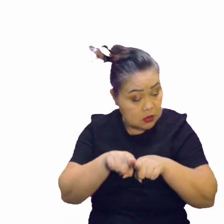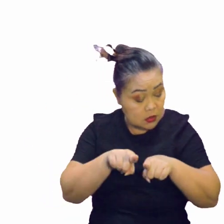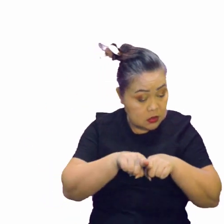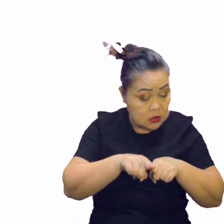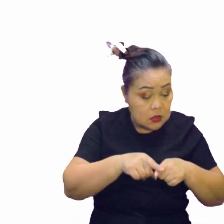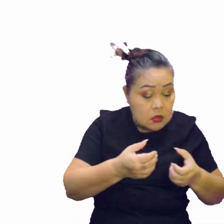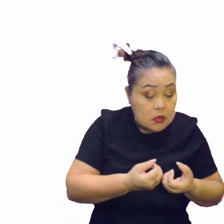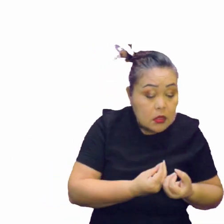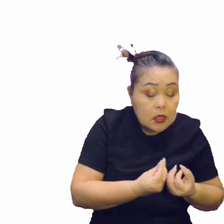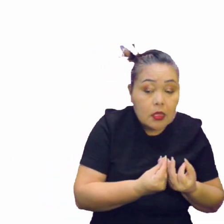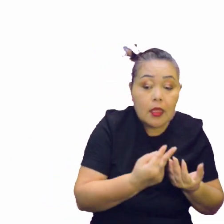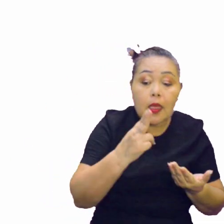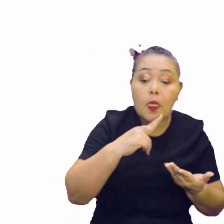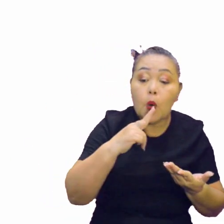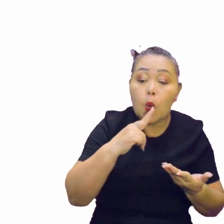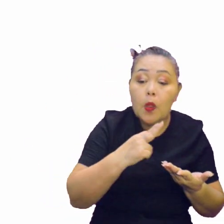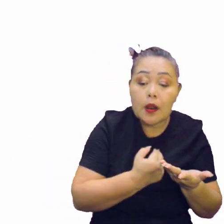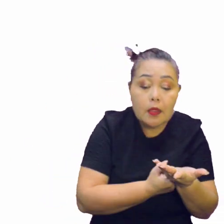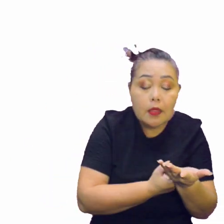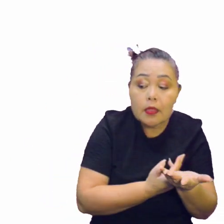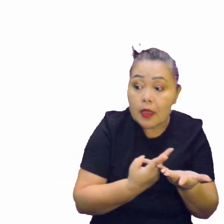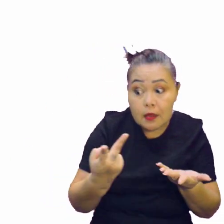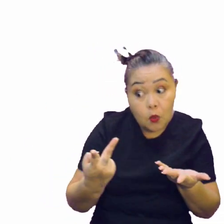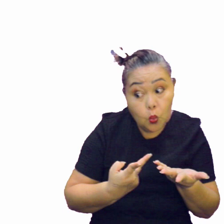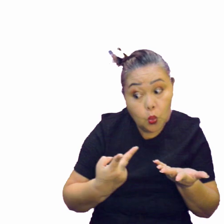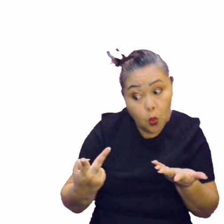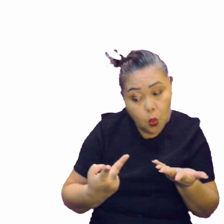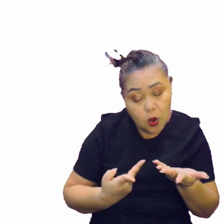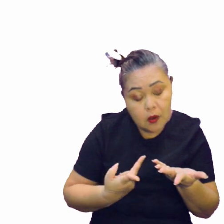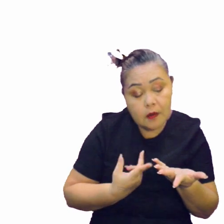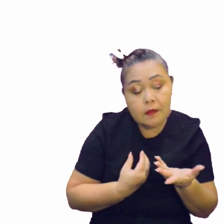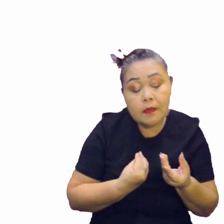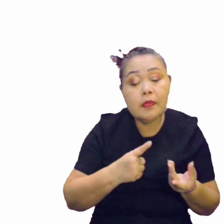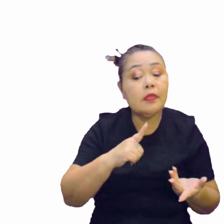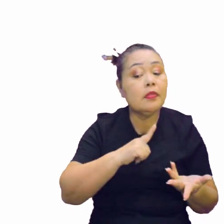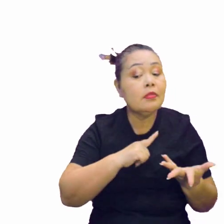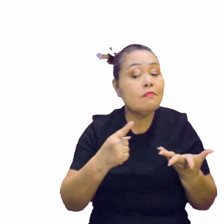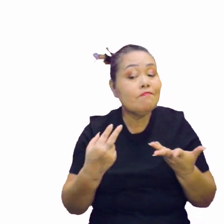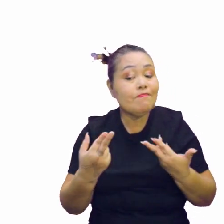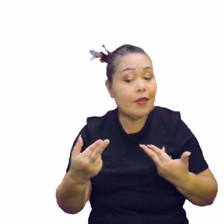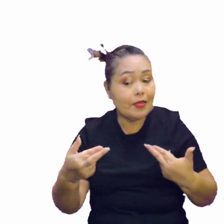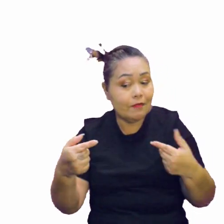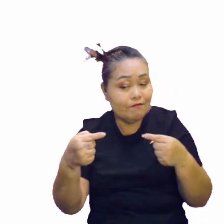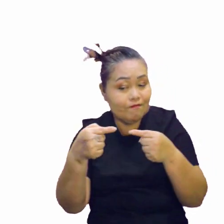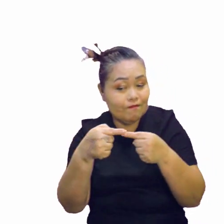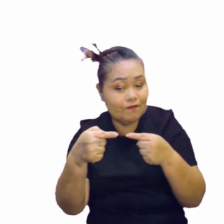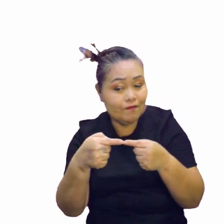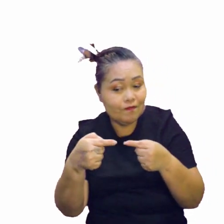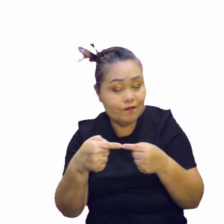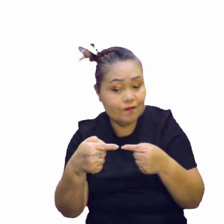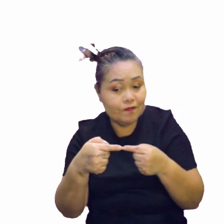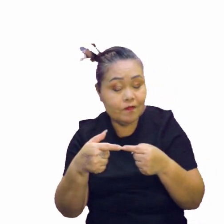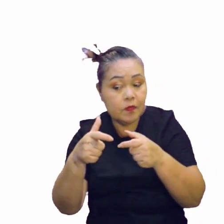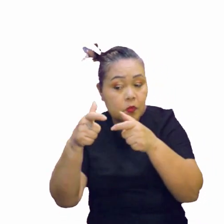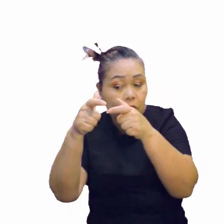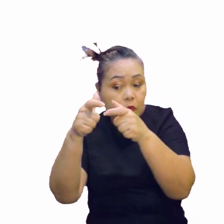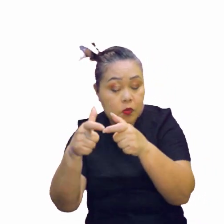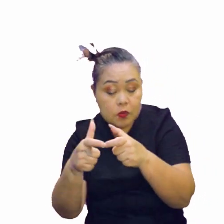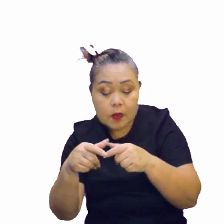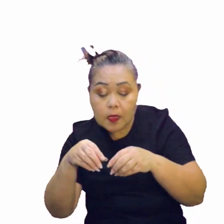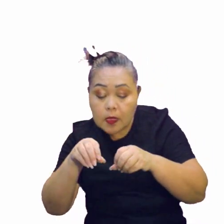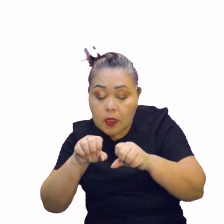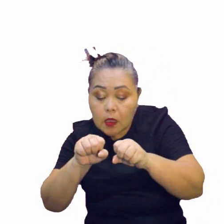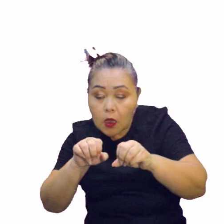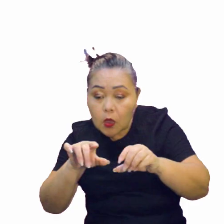nutrientes. Interações com a disponibilidade da umidade do solo, quer dizer,